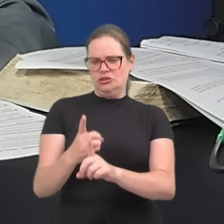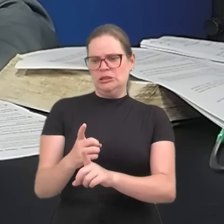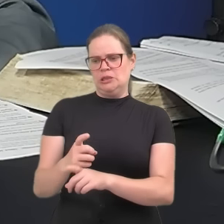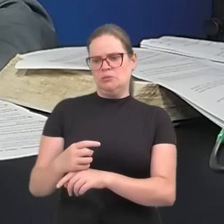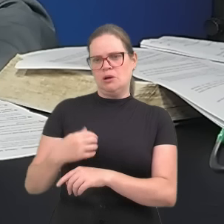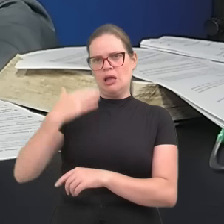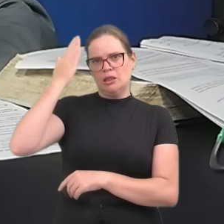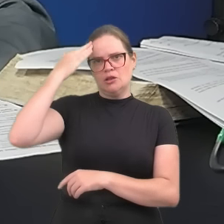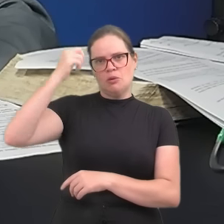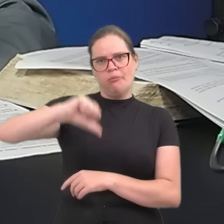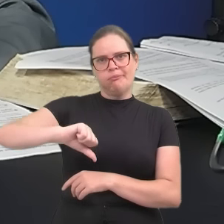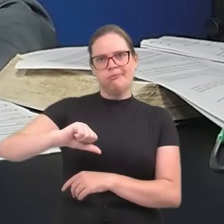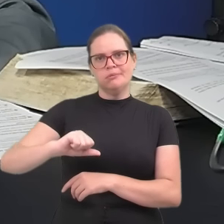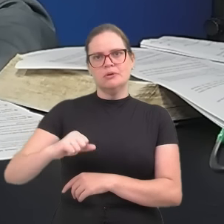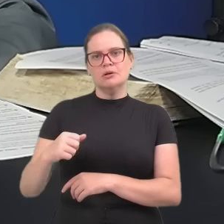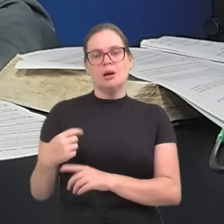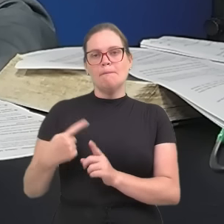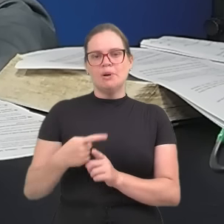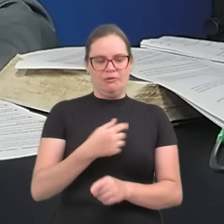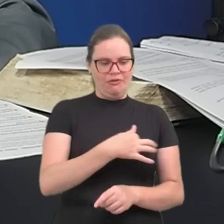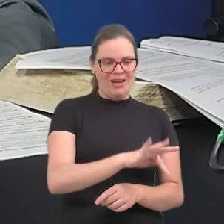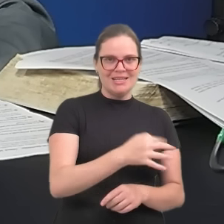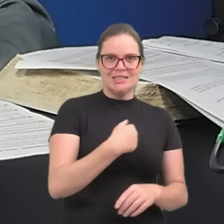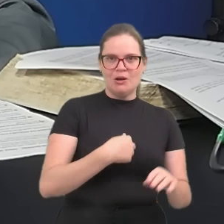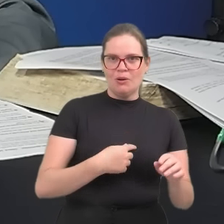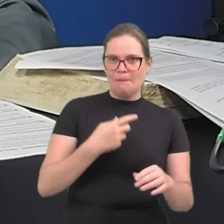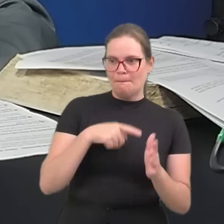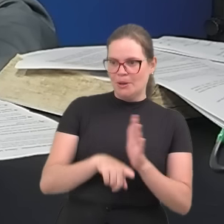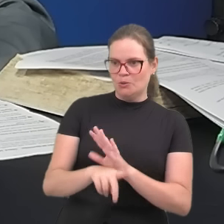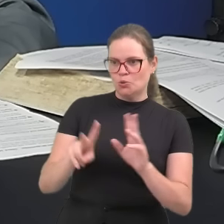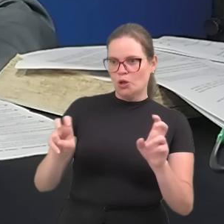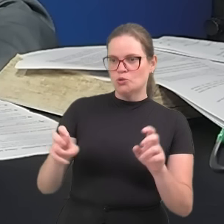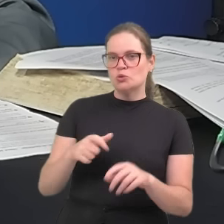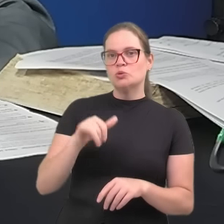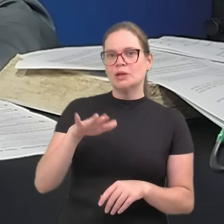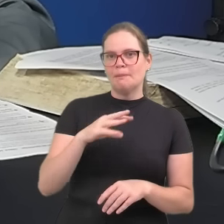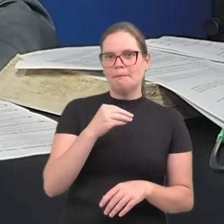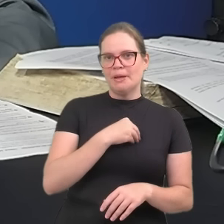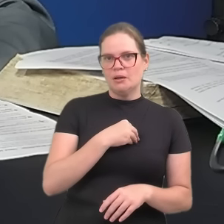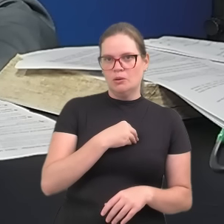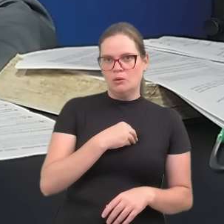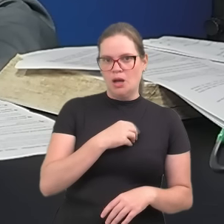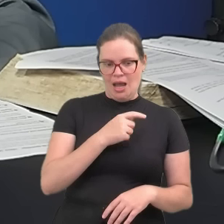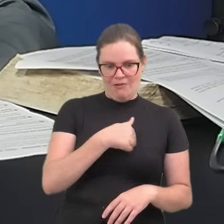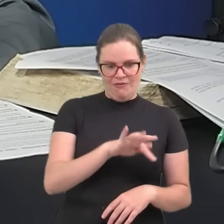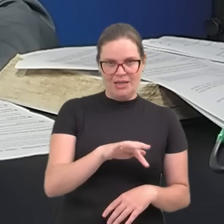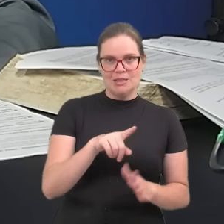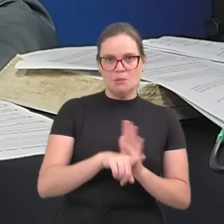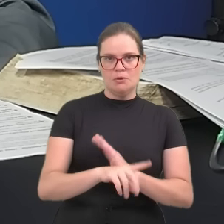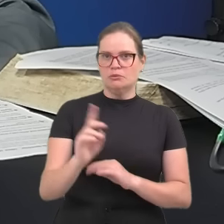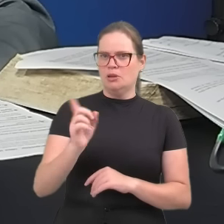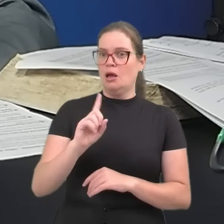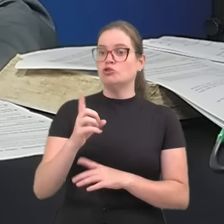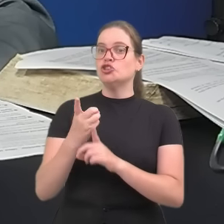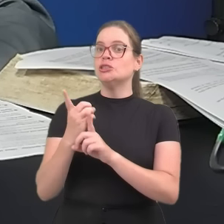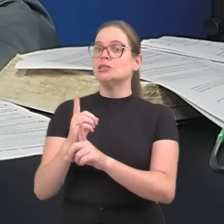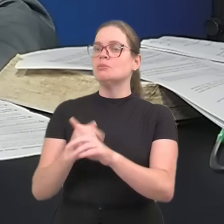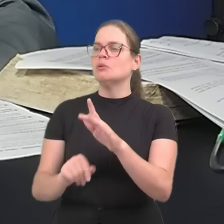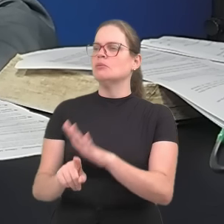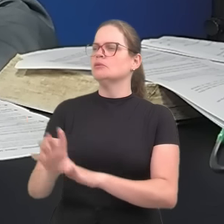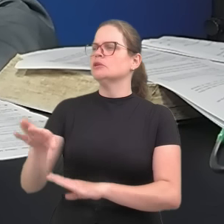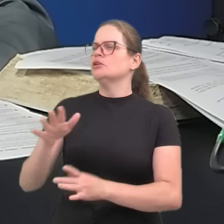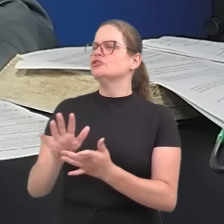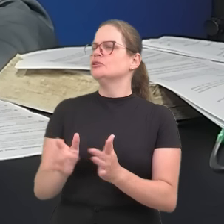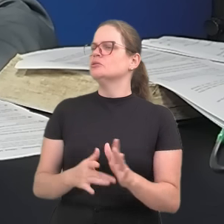discípulos, porque não foram os fariseus que falaram, não, foram os discípulos que falaram. Quem pecou? Foi ele ou foi os pais dele?